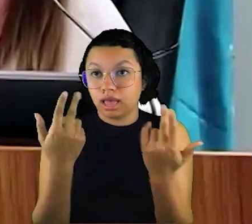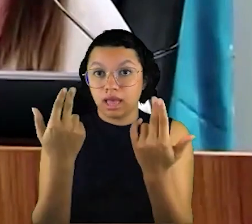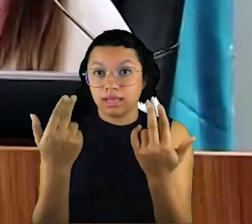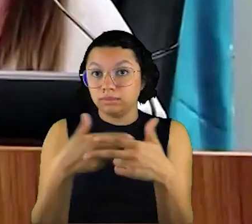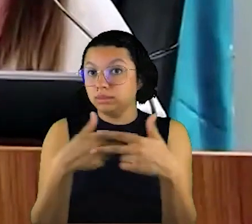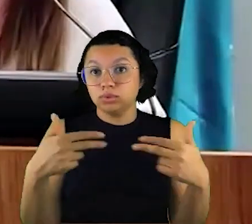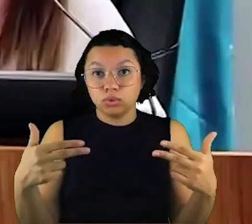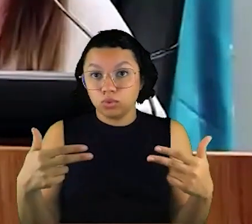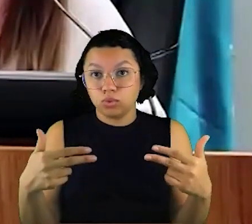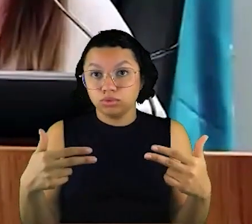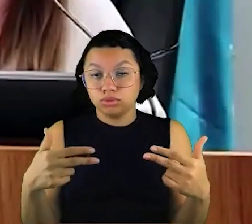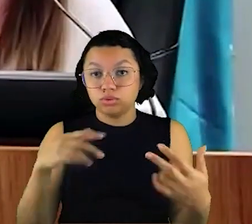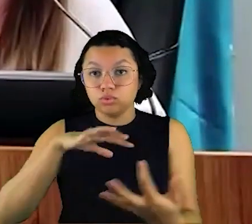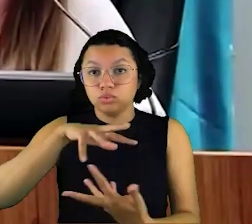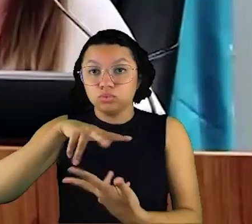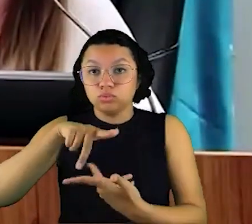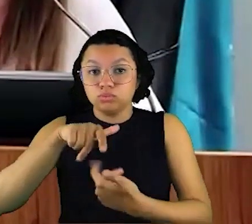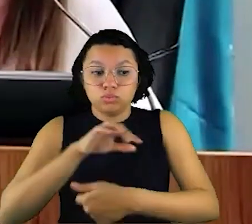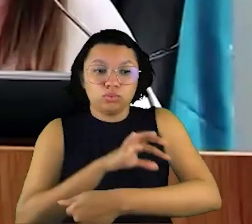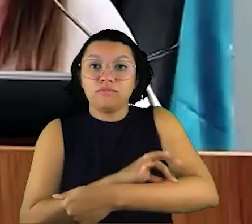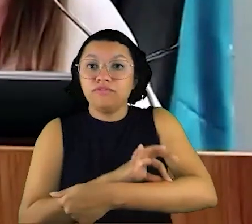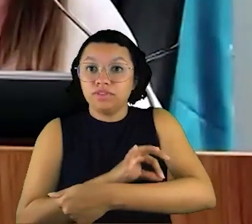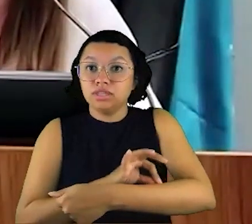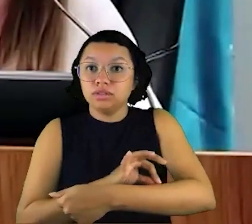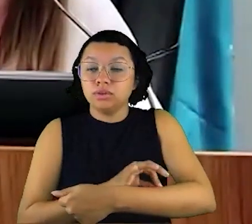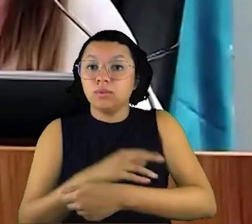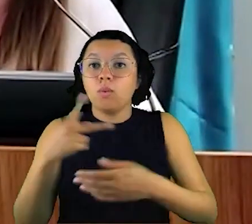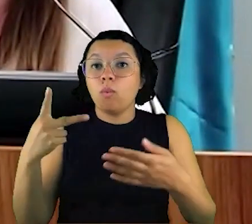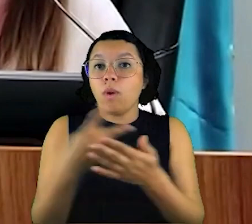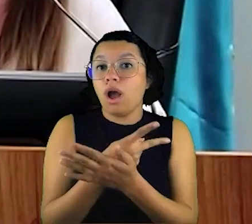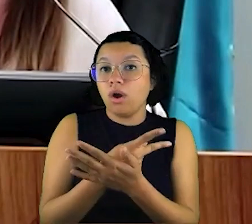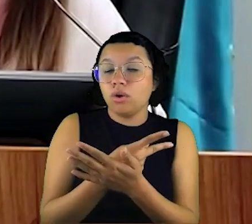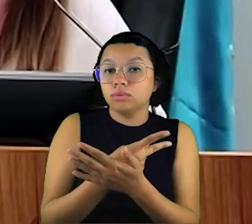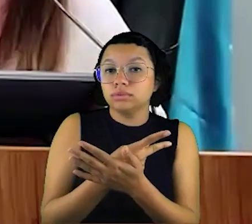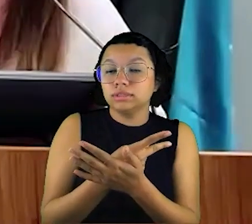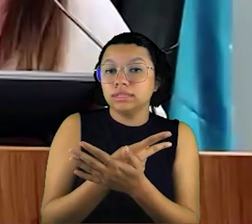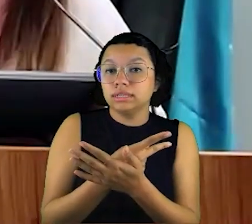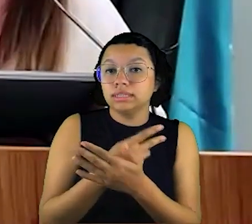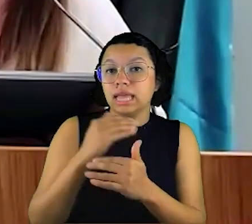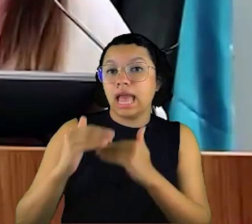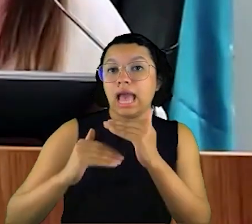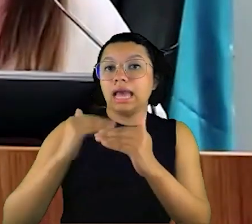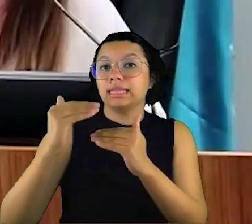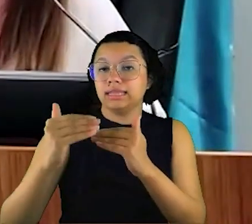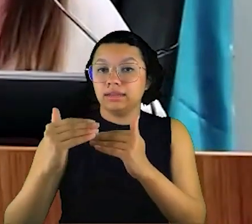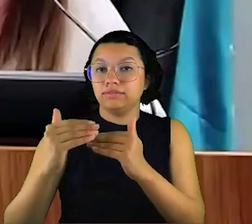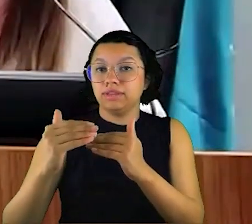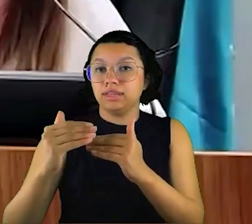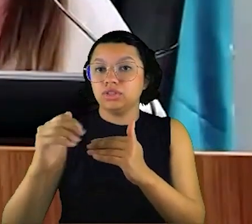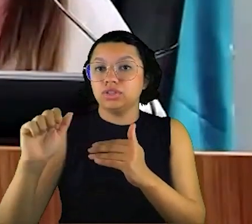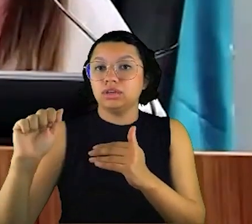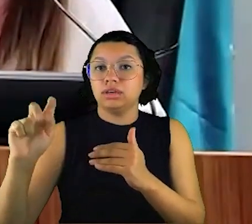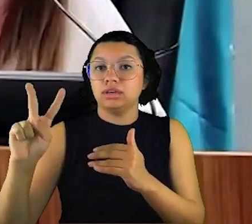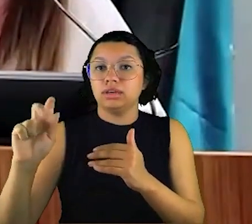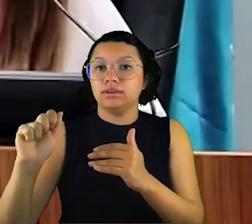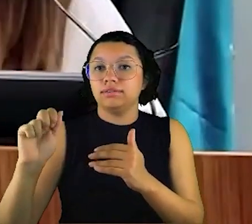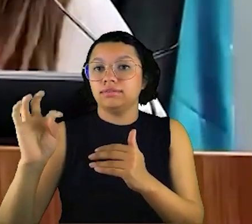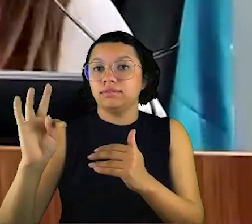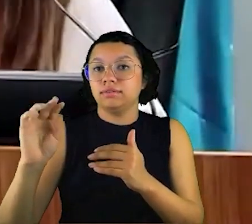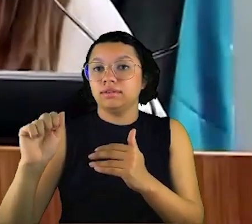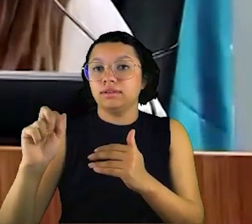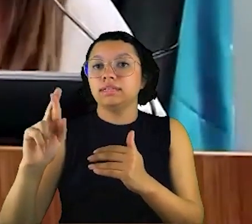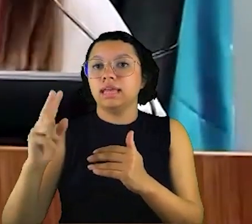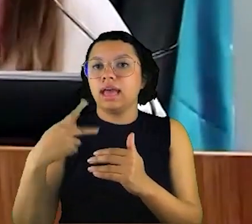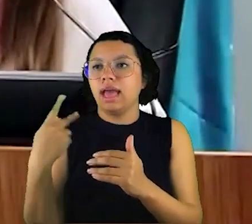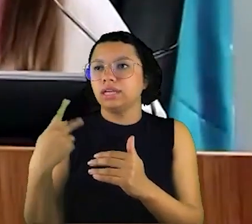as mesmas coisas do mundo físico acontecem através de avatares. Evidentemente que